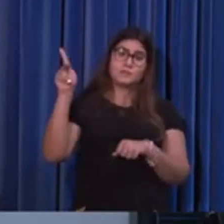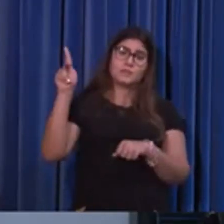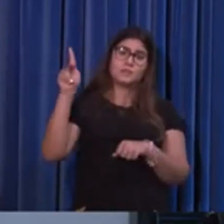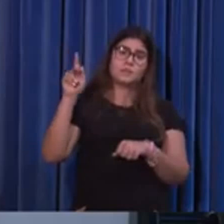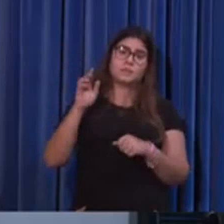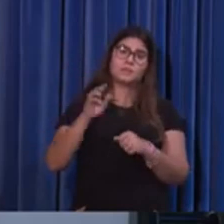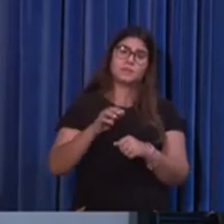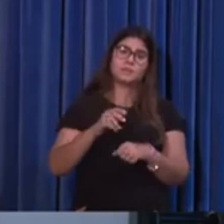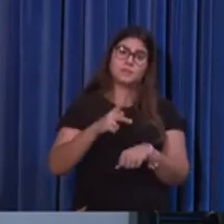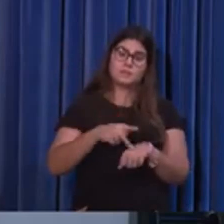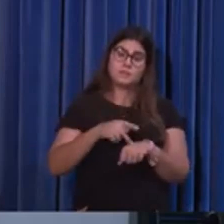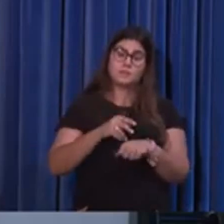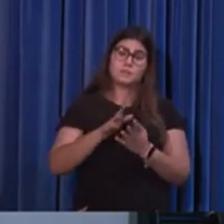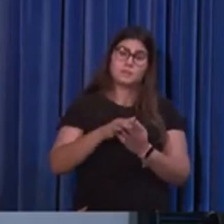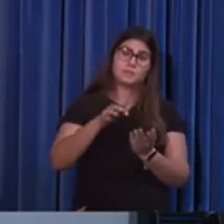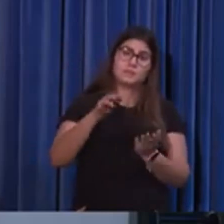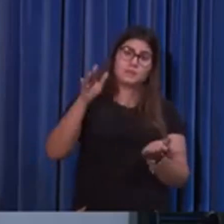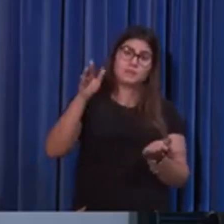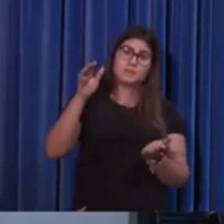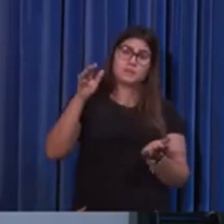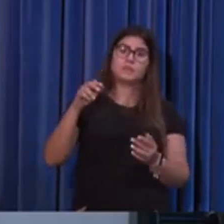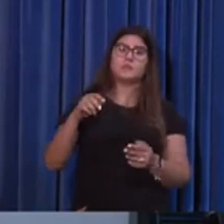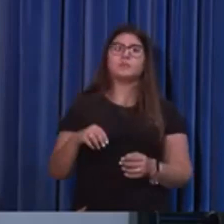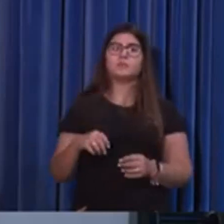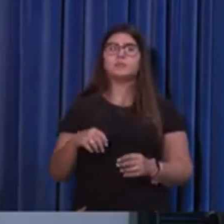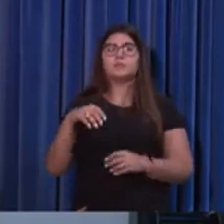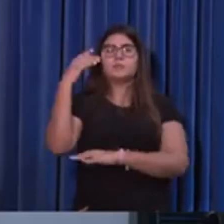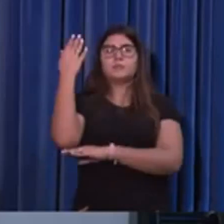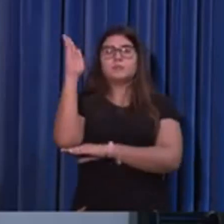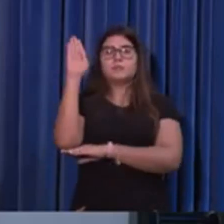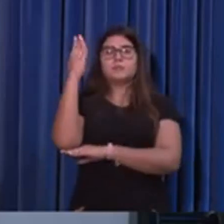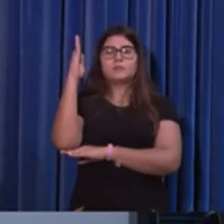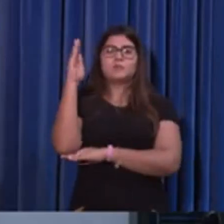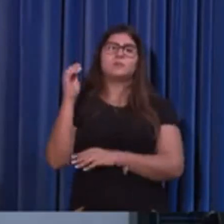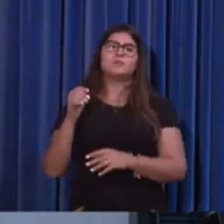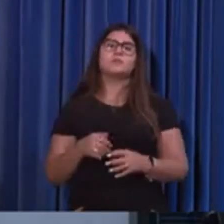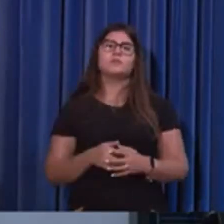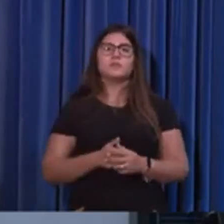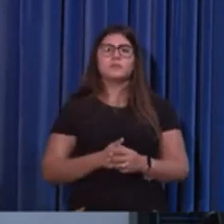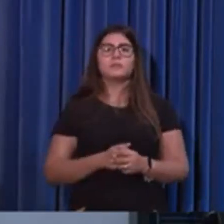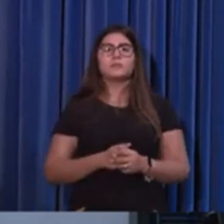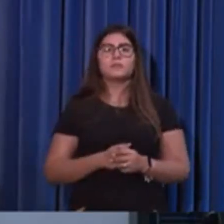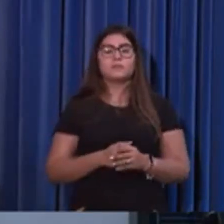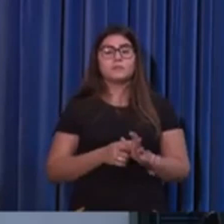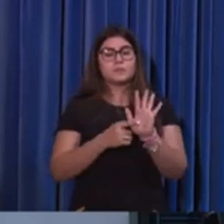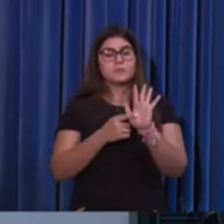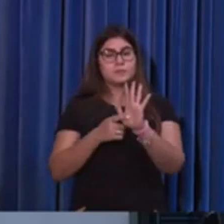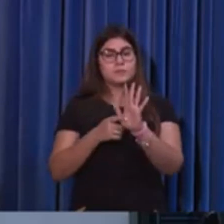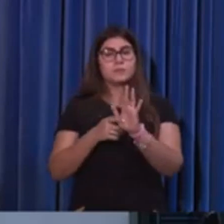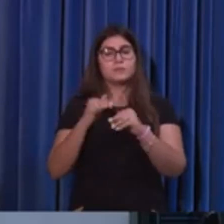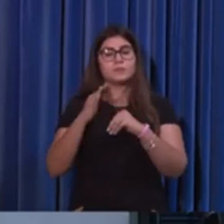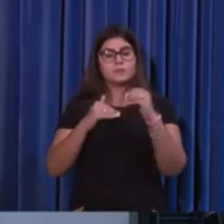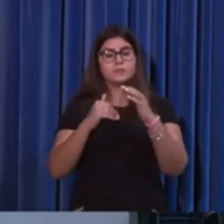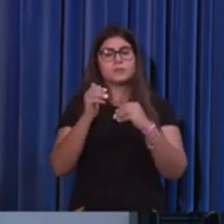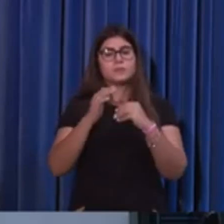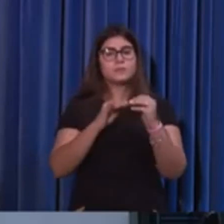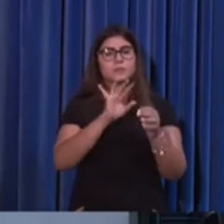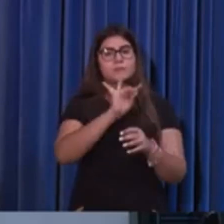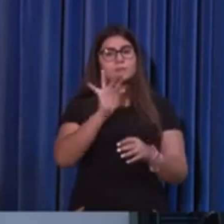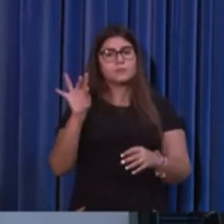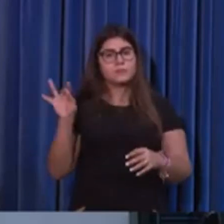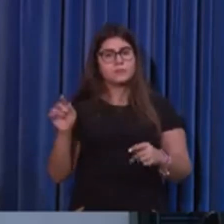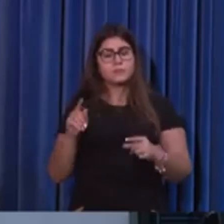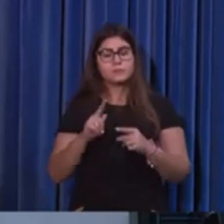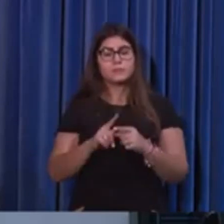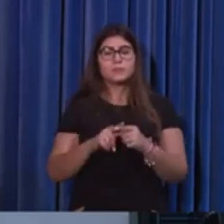preciosas, madeira, feno, palha, manifesta se tornará a obra de cada um, pois o